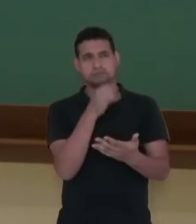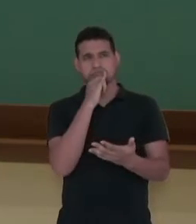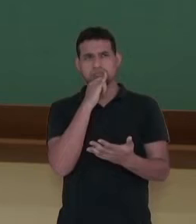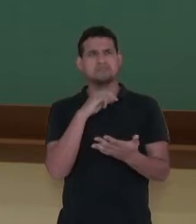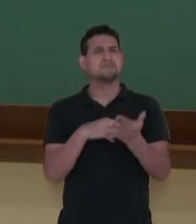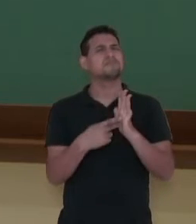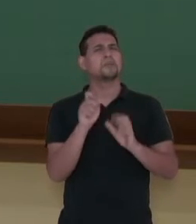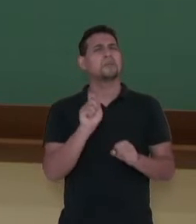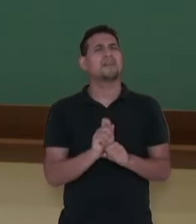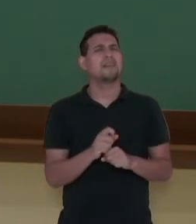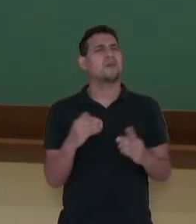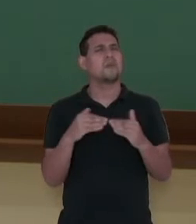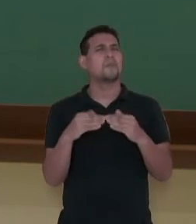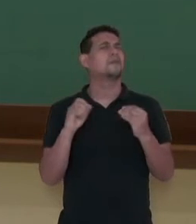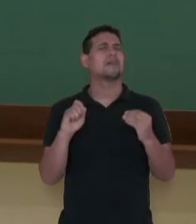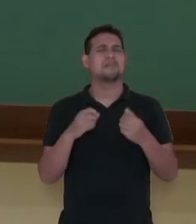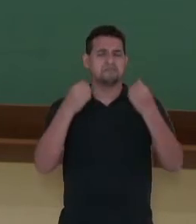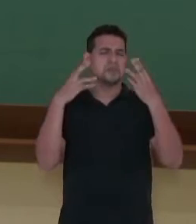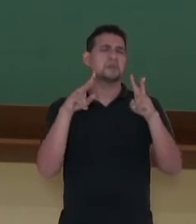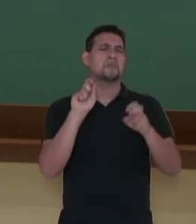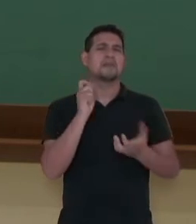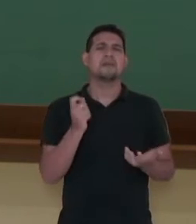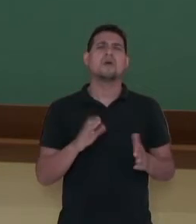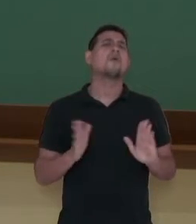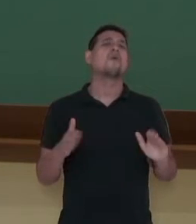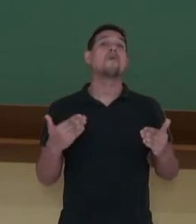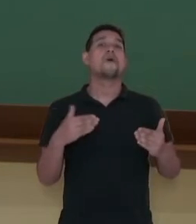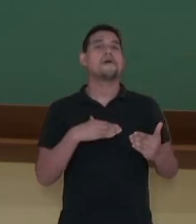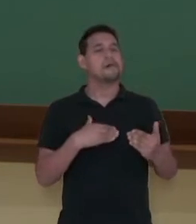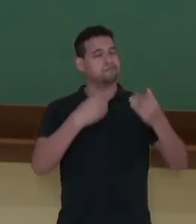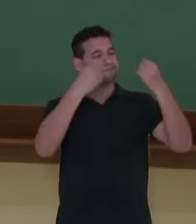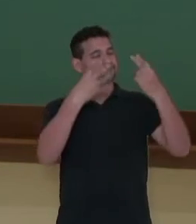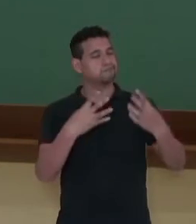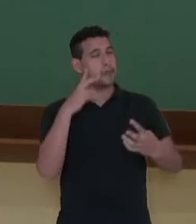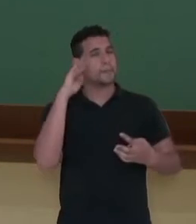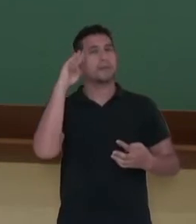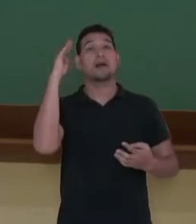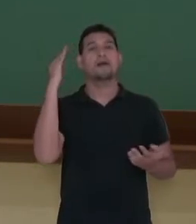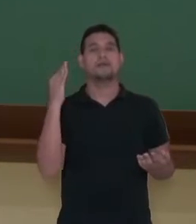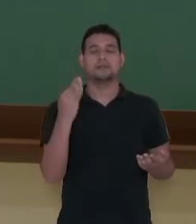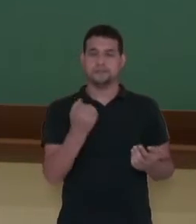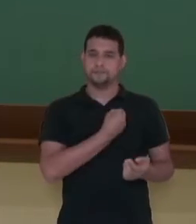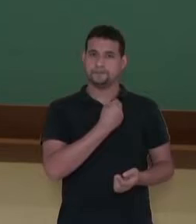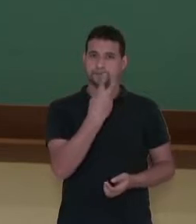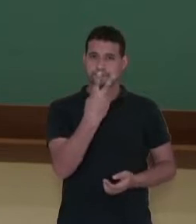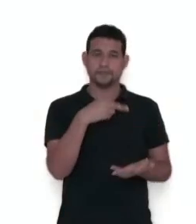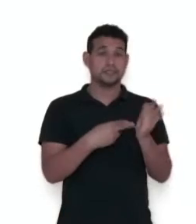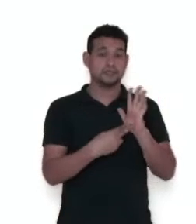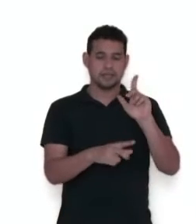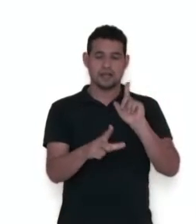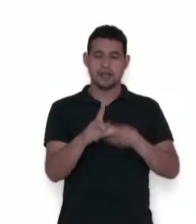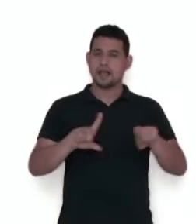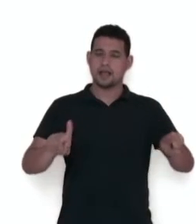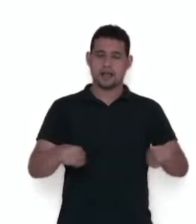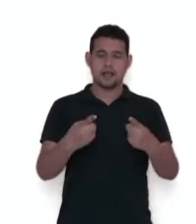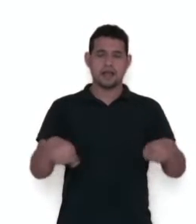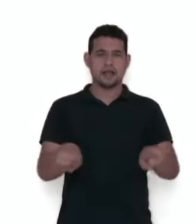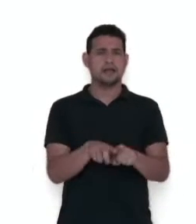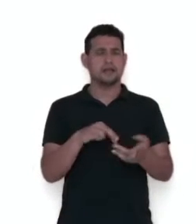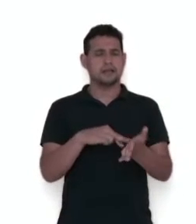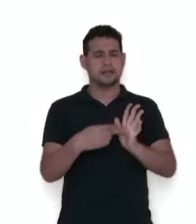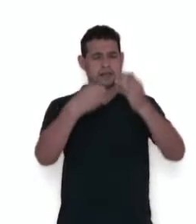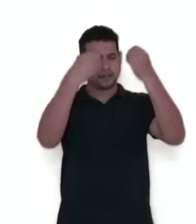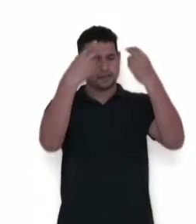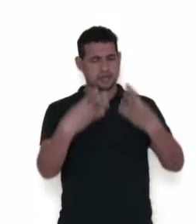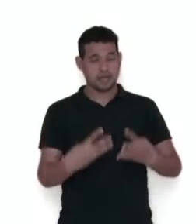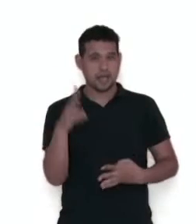que trata, do que fala, qual que é essa narrativa? Em la 2, la letra de la canción narra la